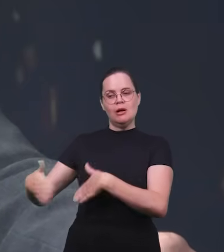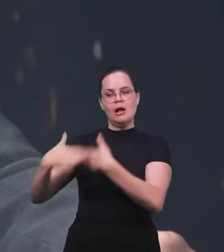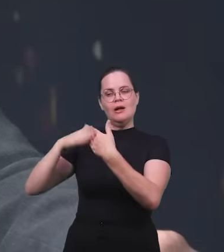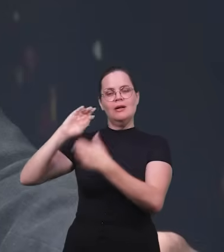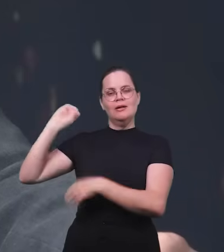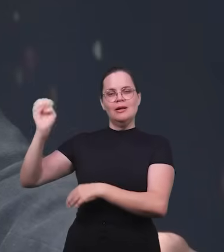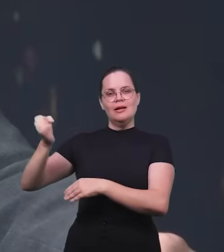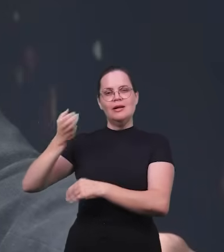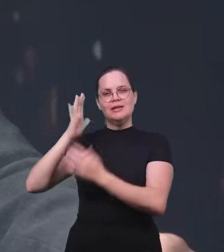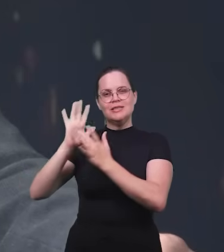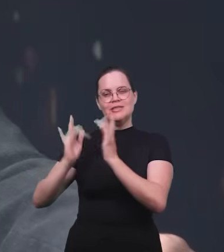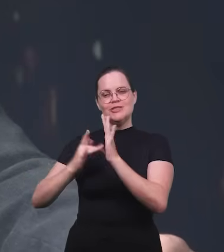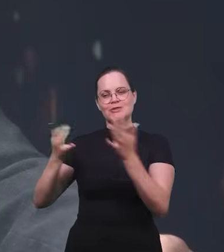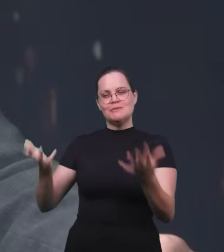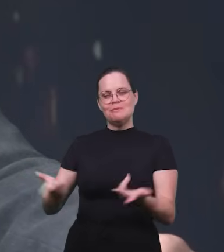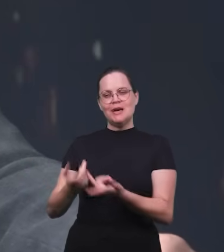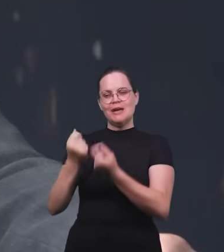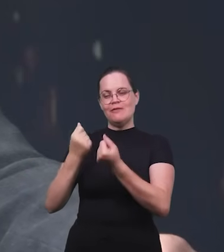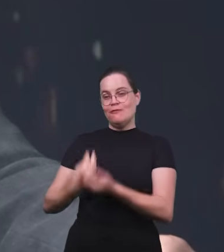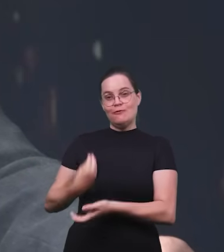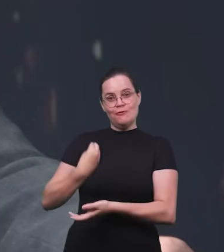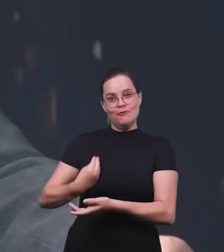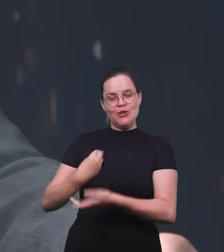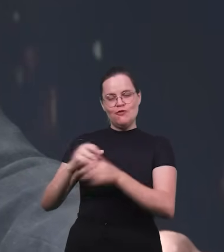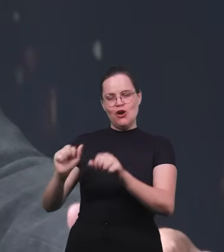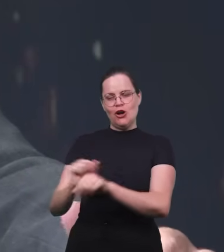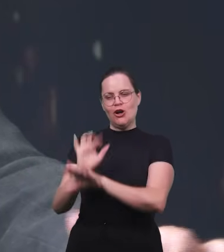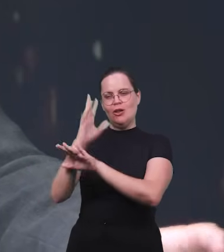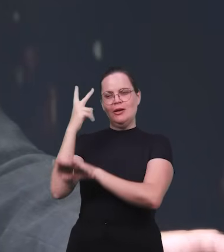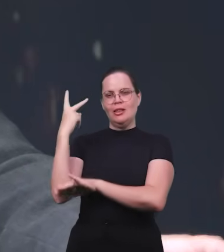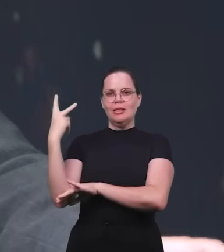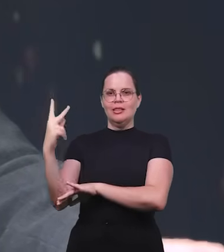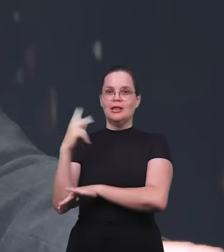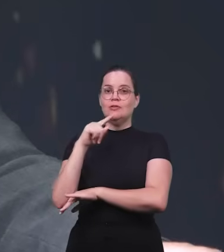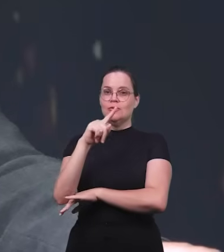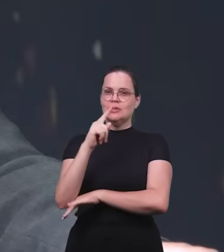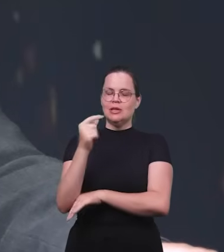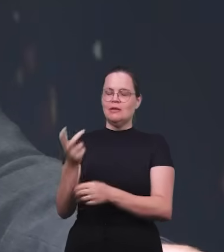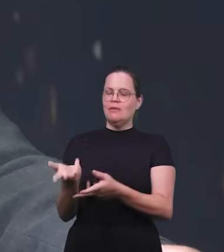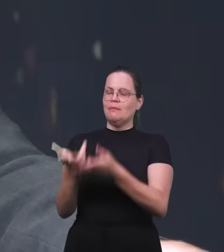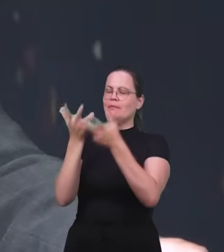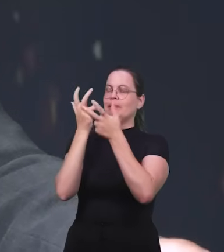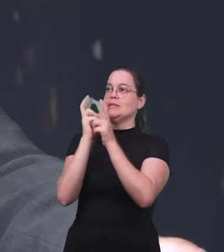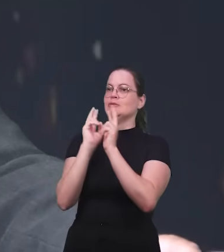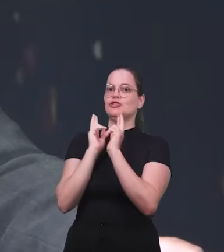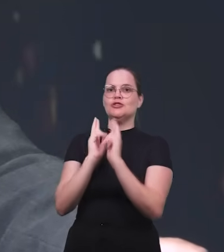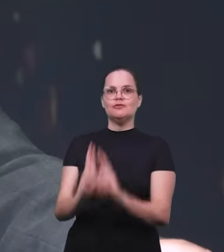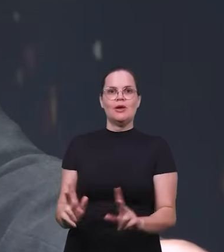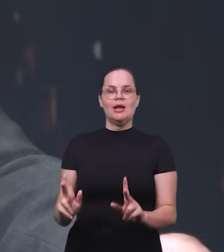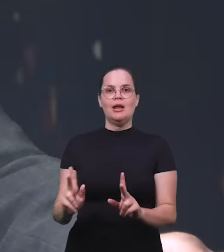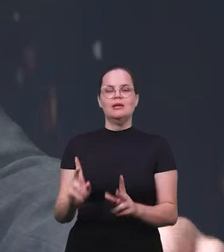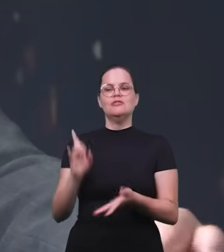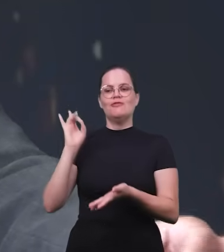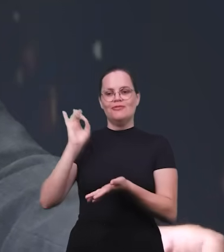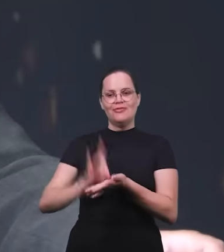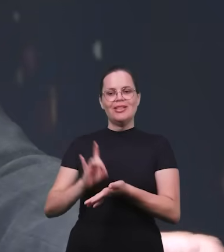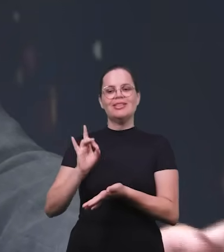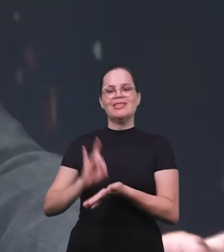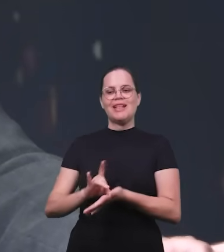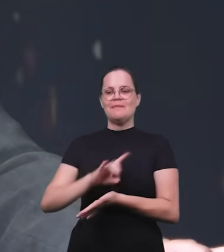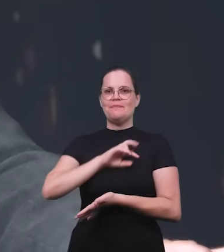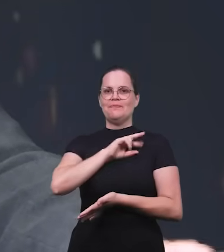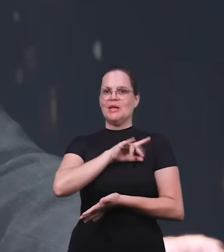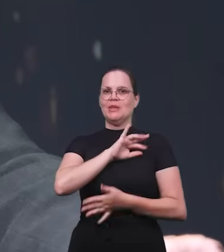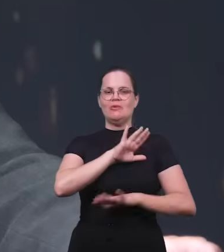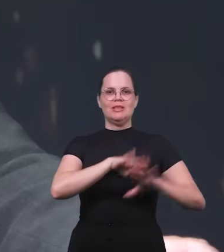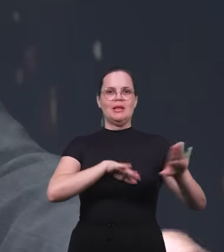Jesus ressurreto, glorificado, você tem agora uma nova percepção da realidade. A sua percepção agora não é mais uma percepção